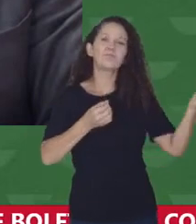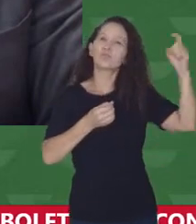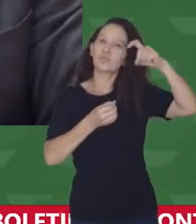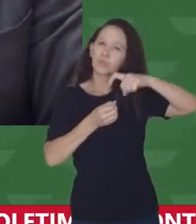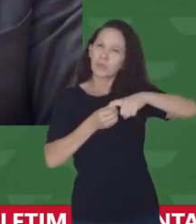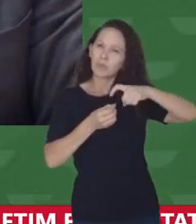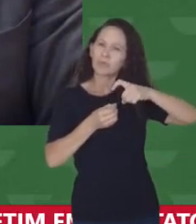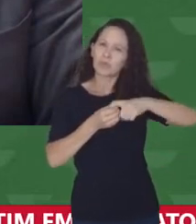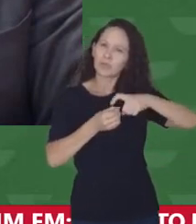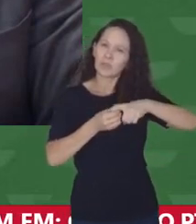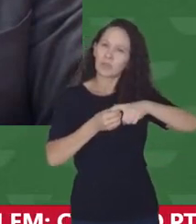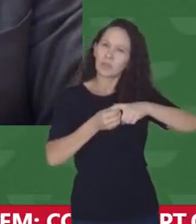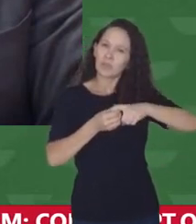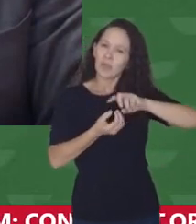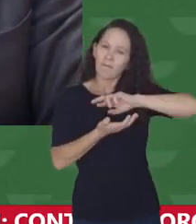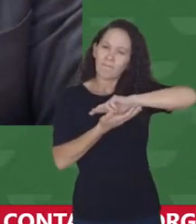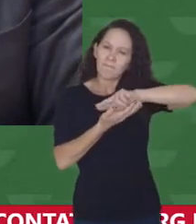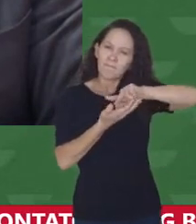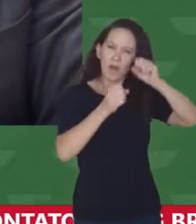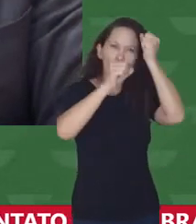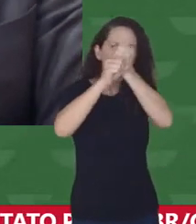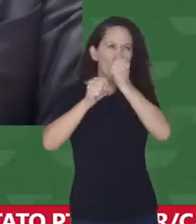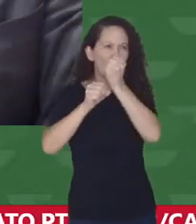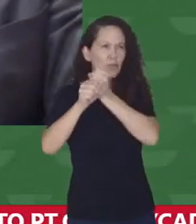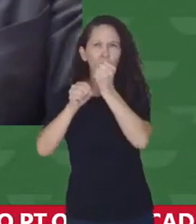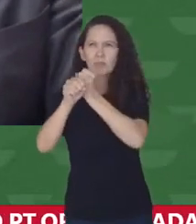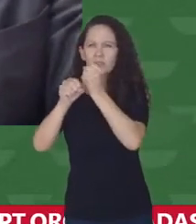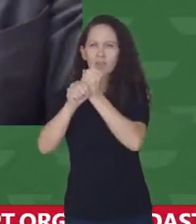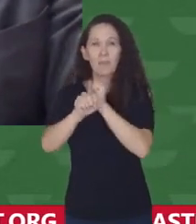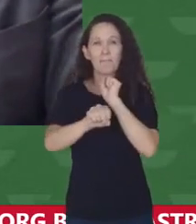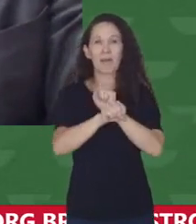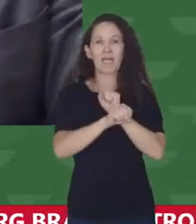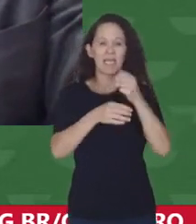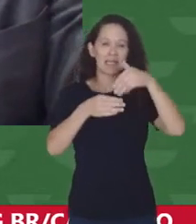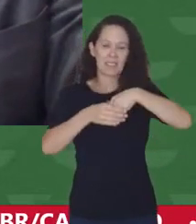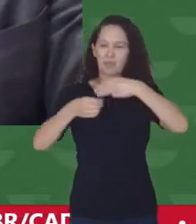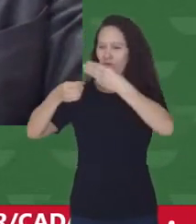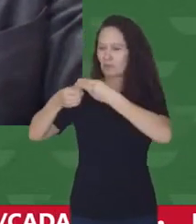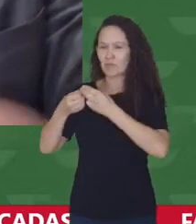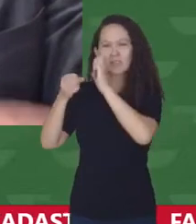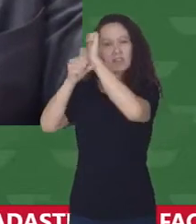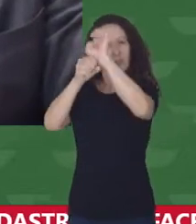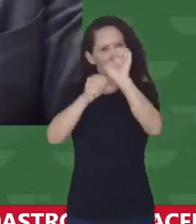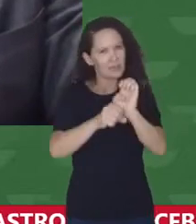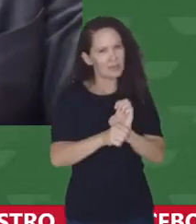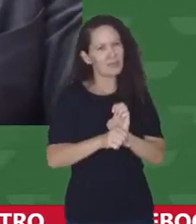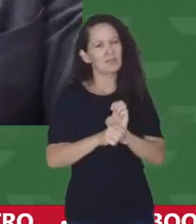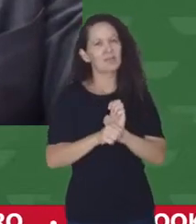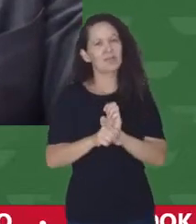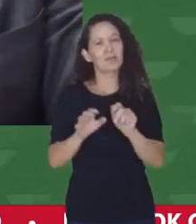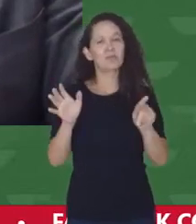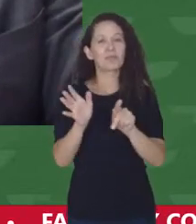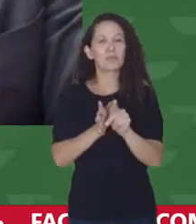reativando as milhares de obras paradas nos pequenos municípios, nos estados, até do